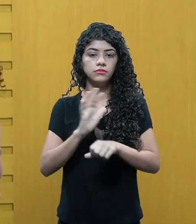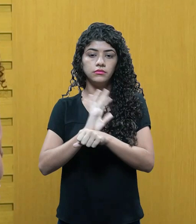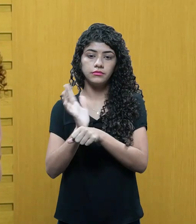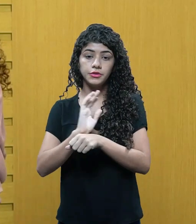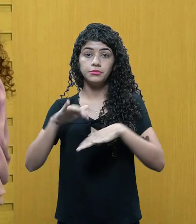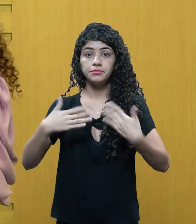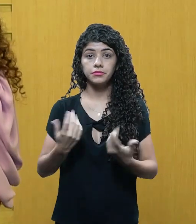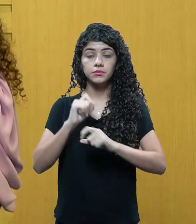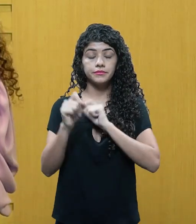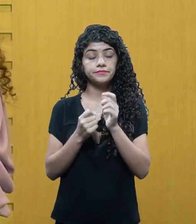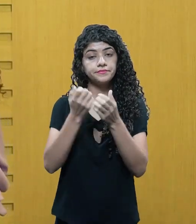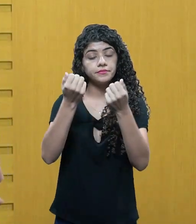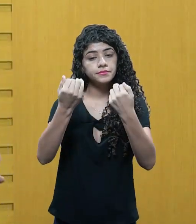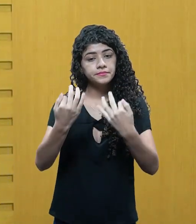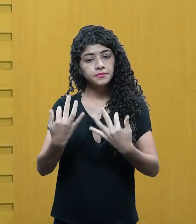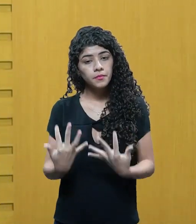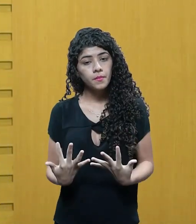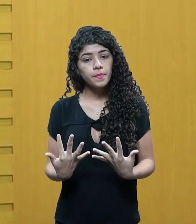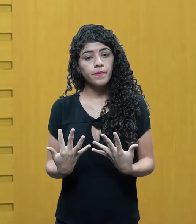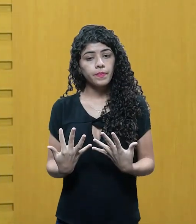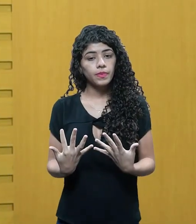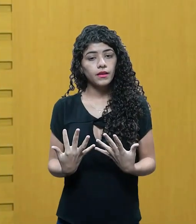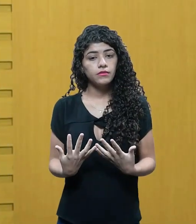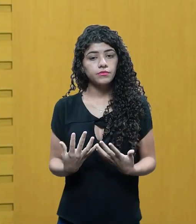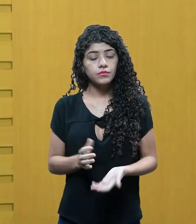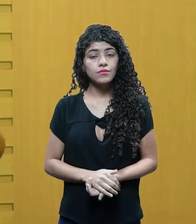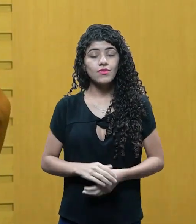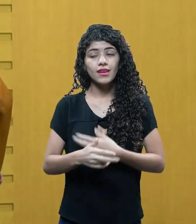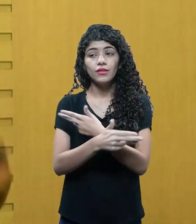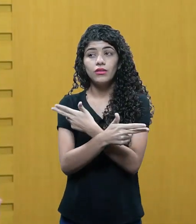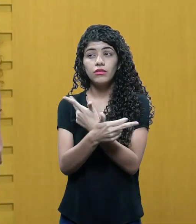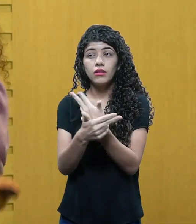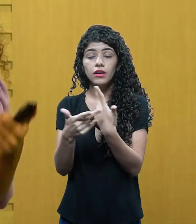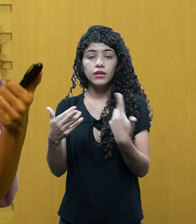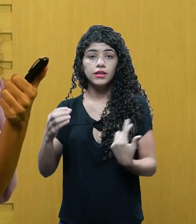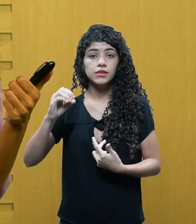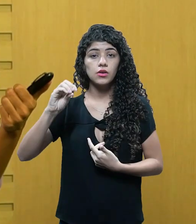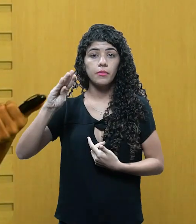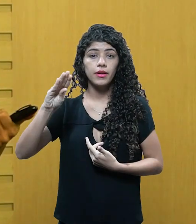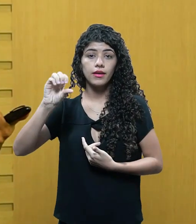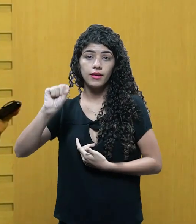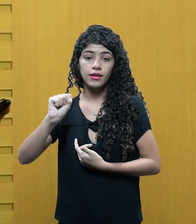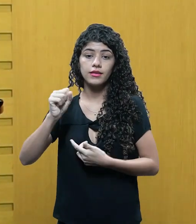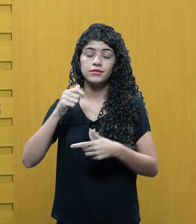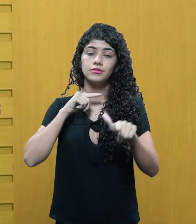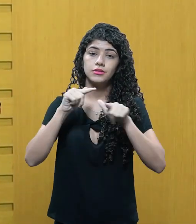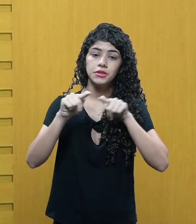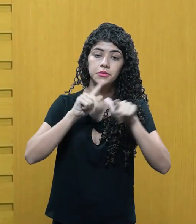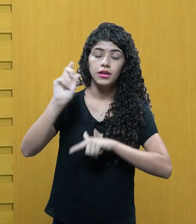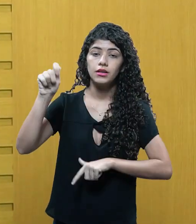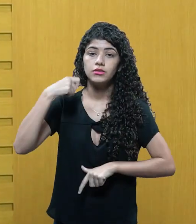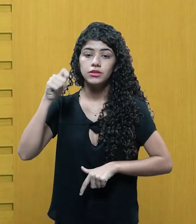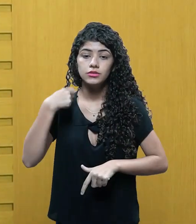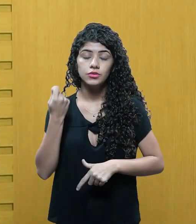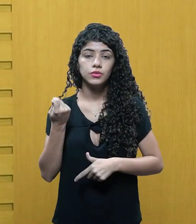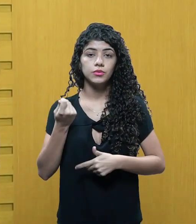filme. Então, se você coloca excessivas observações sobre trabalho de ator